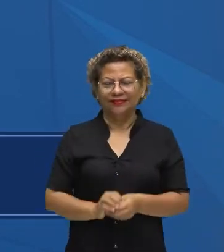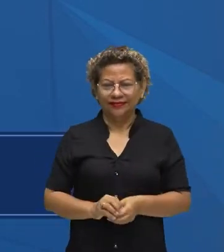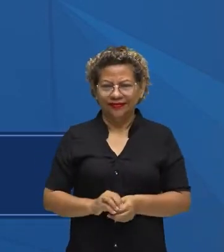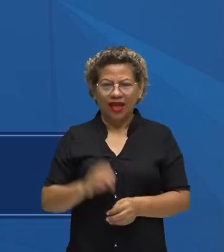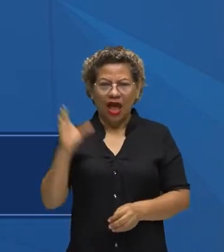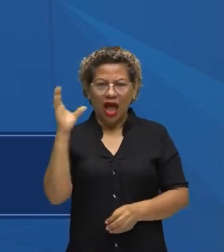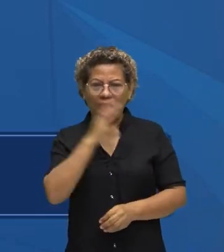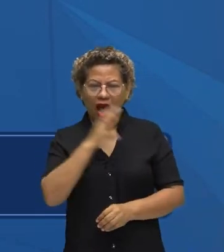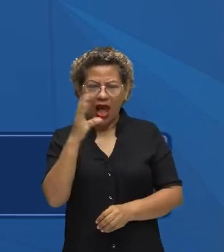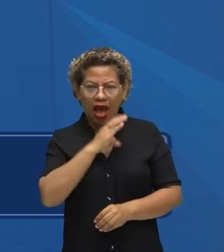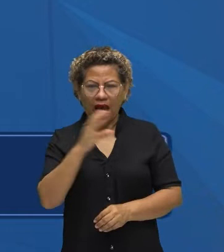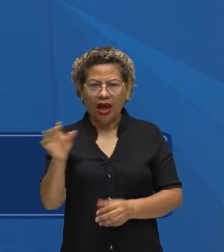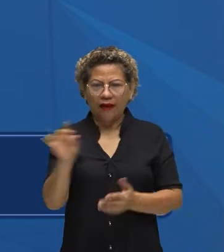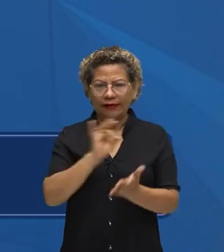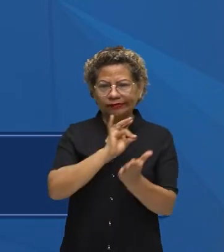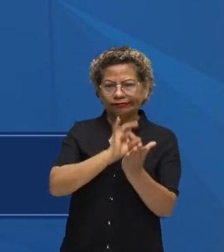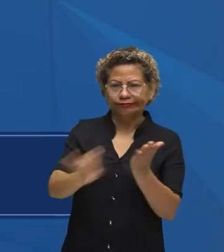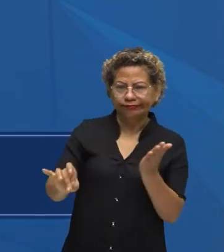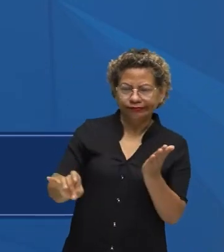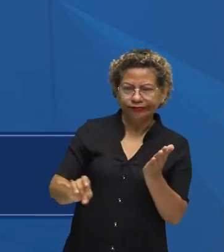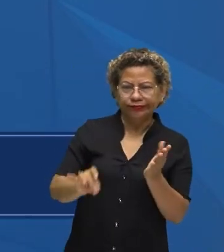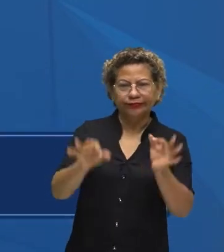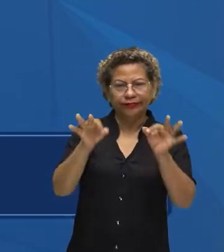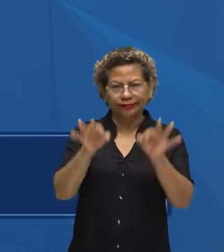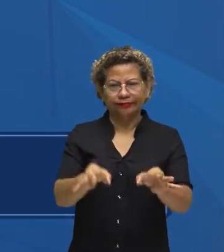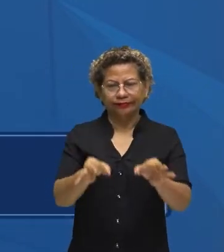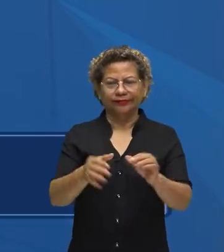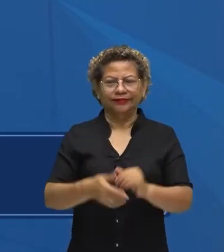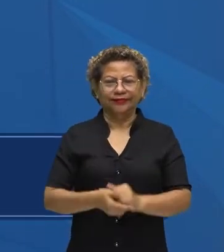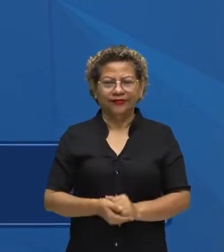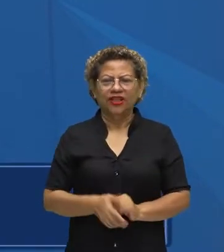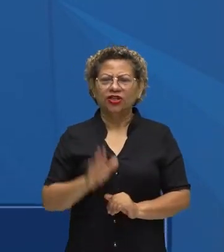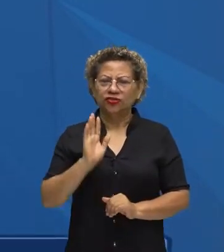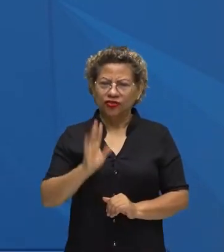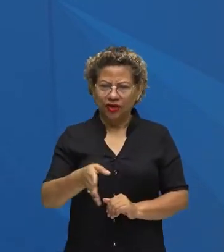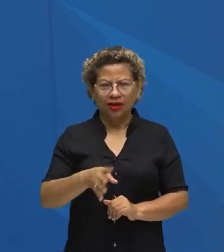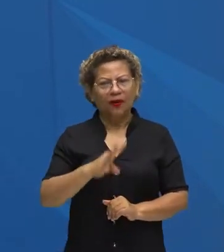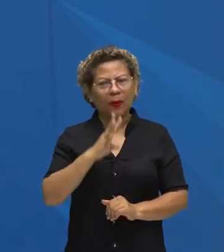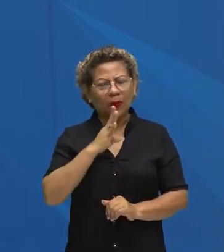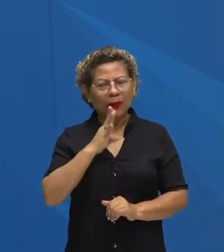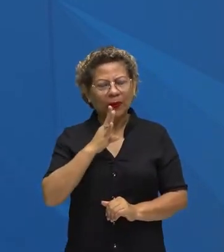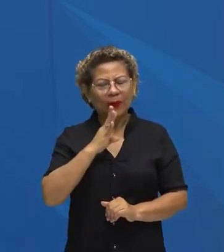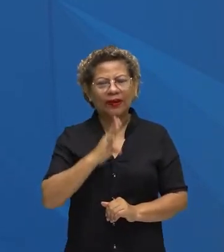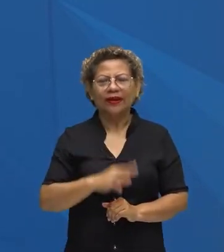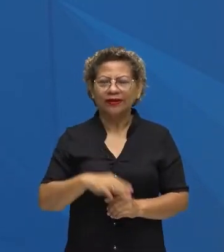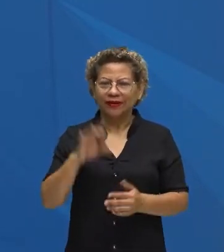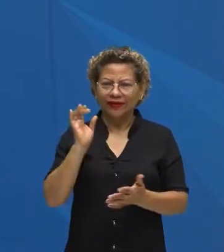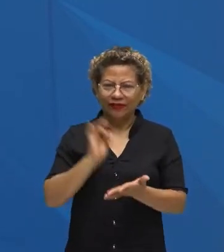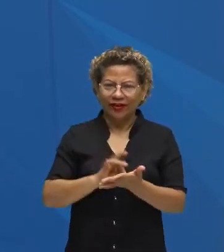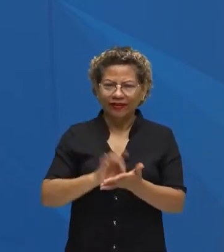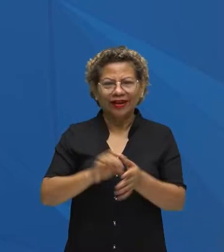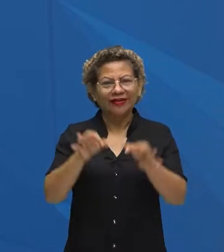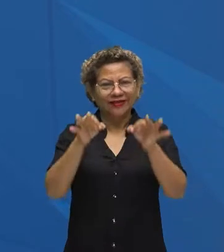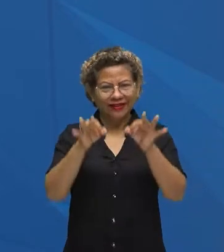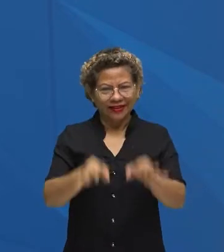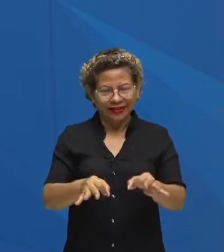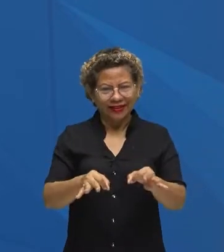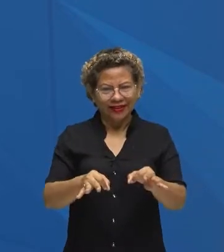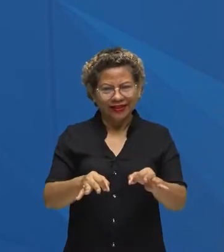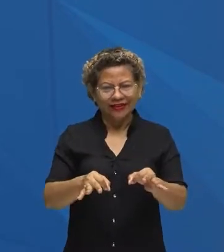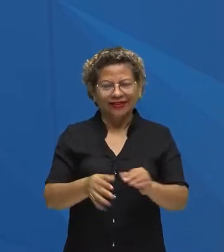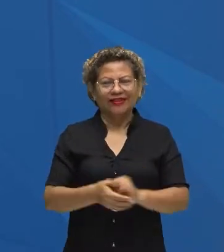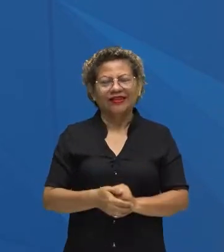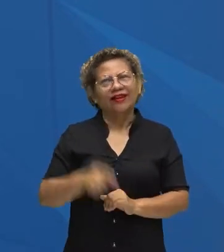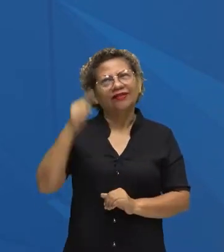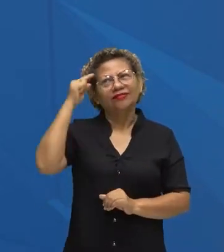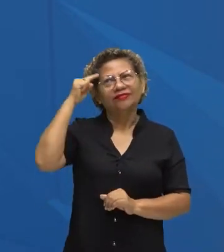da perfeição. Esse daí eu já ouvi falar, muito comum, e com certeza quando a gente estava ali fazendo alguma